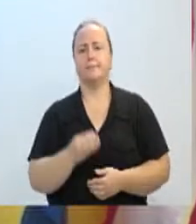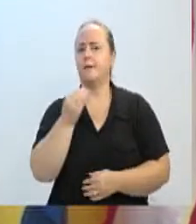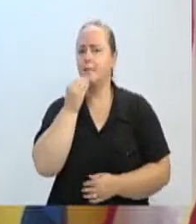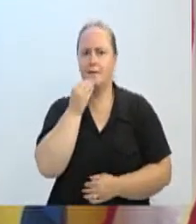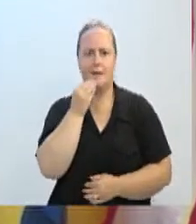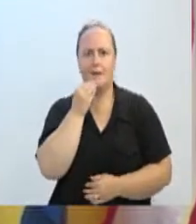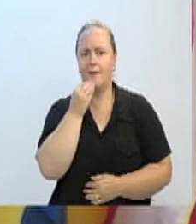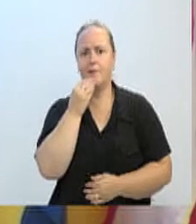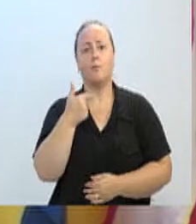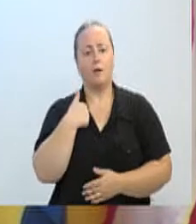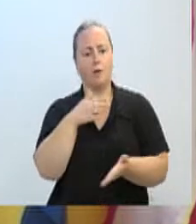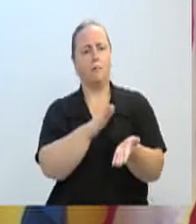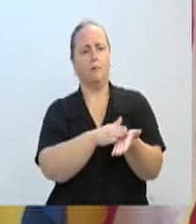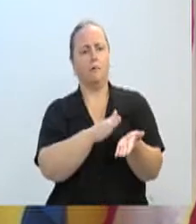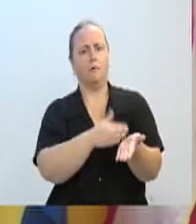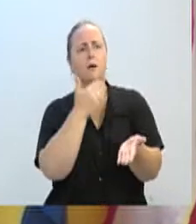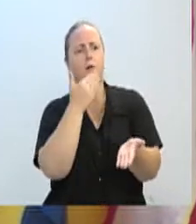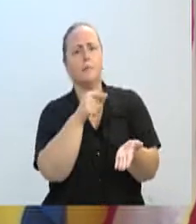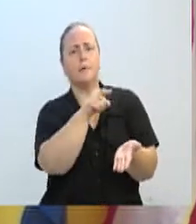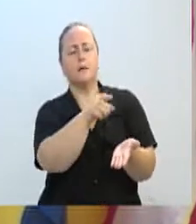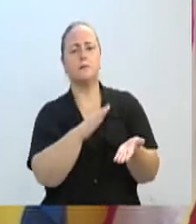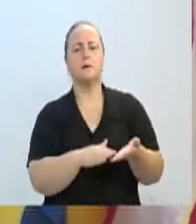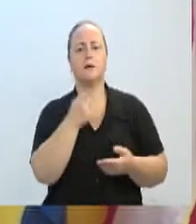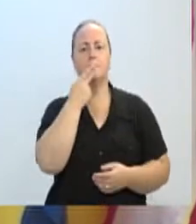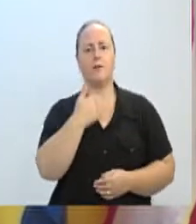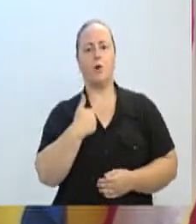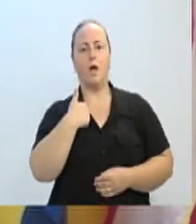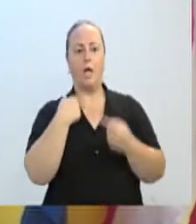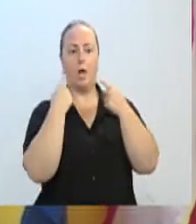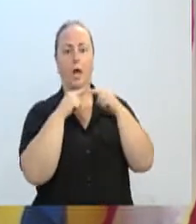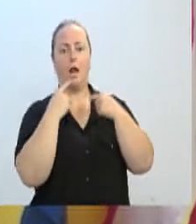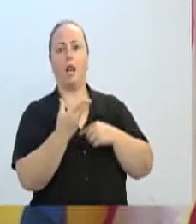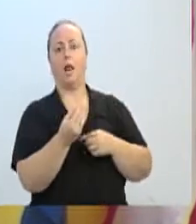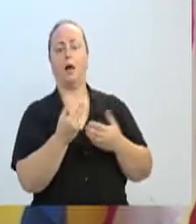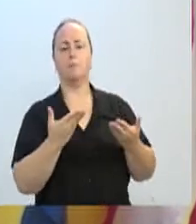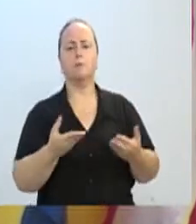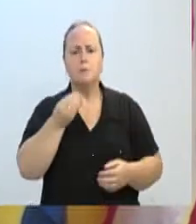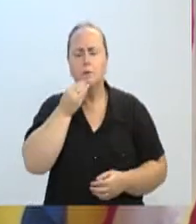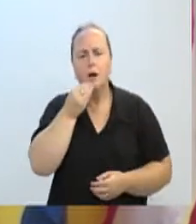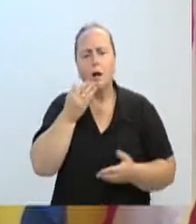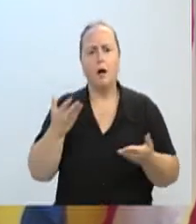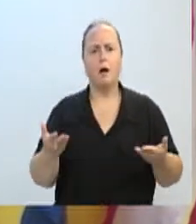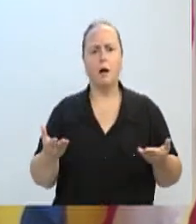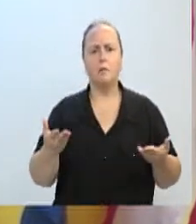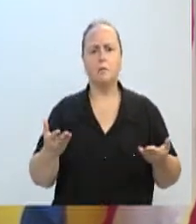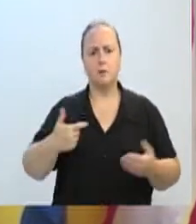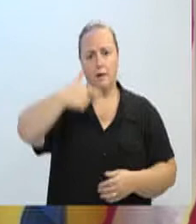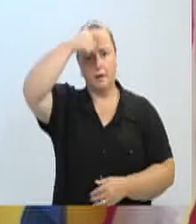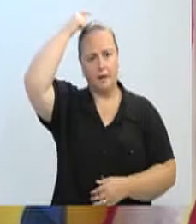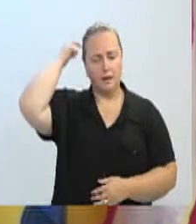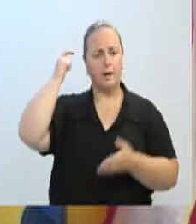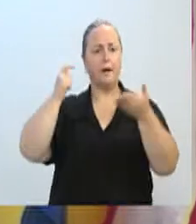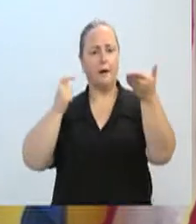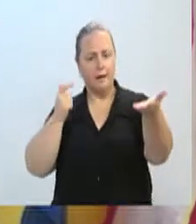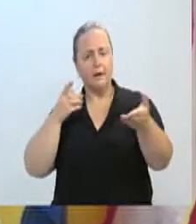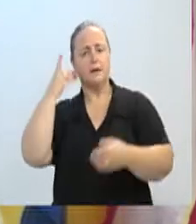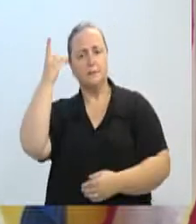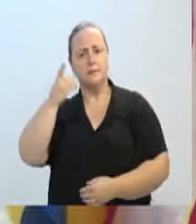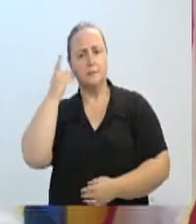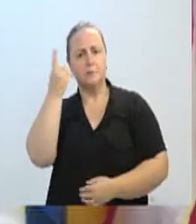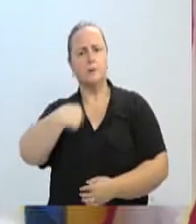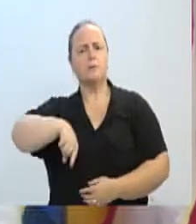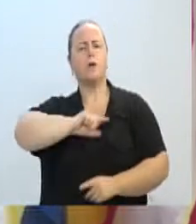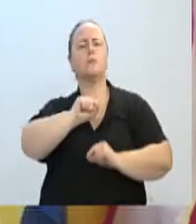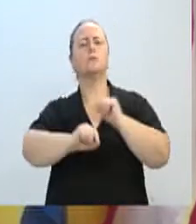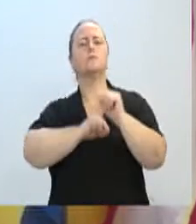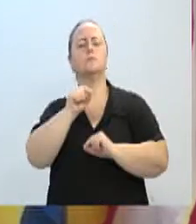do Executivo. Ele falou que eu reclamo demais, é óbvio que eu reclamo. A gente está aqui para isso, vereador Adriano, que agora é deputado também. Nós estamos aqui para fazer as